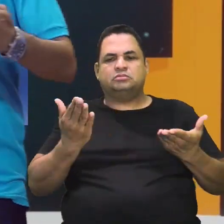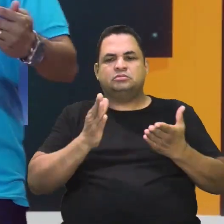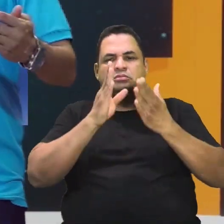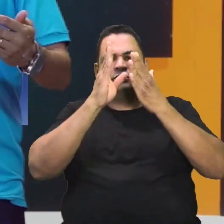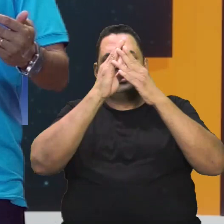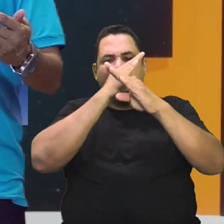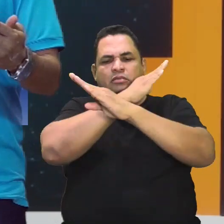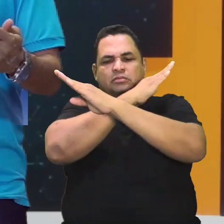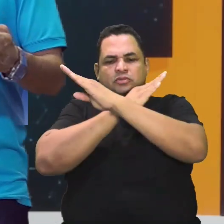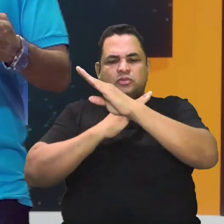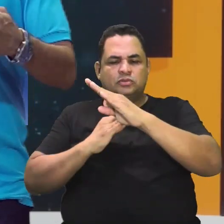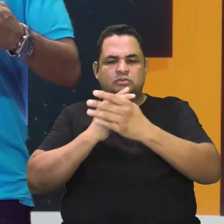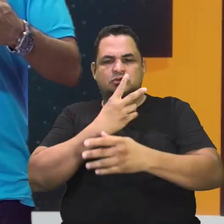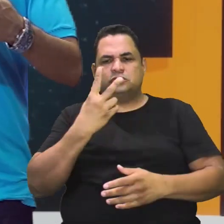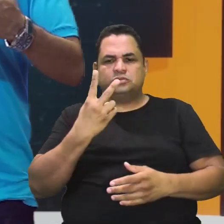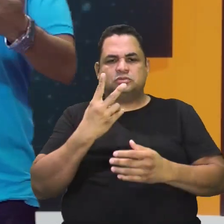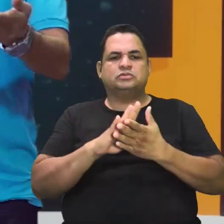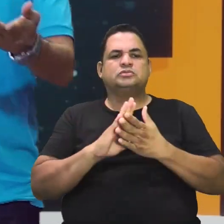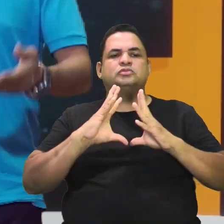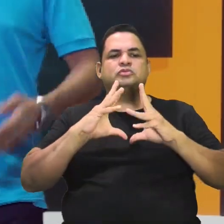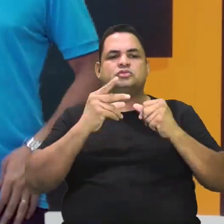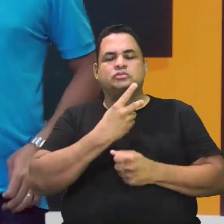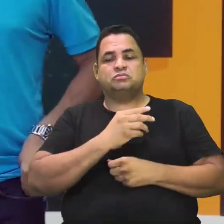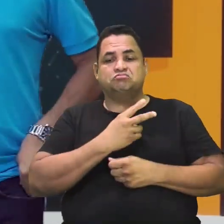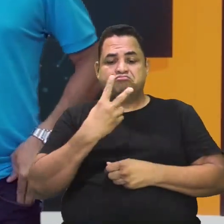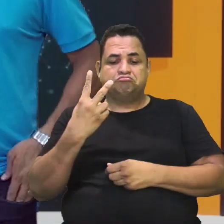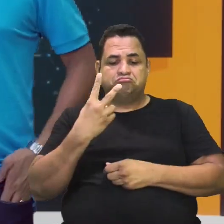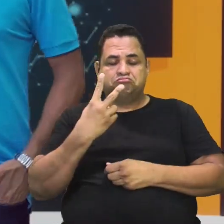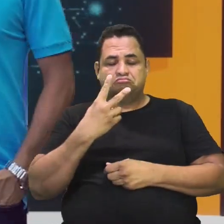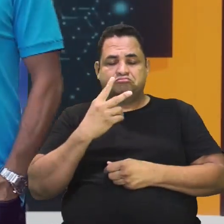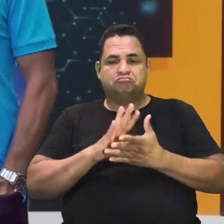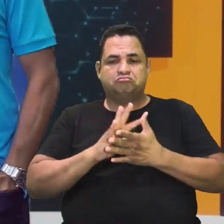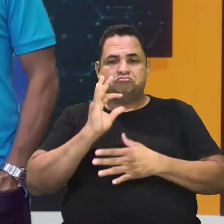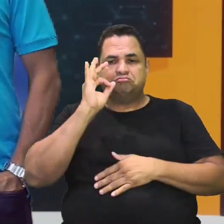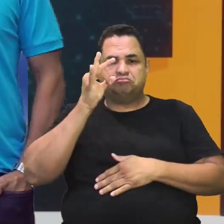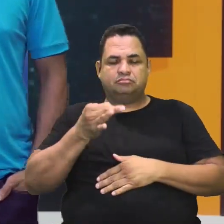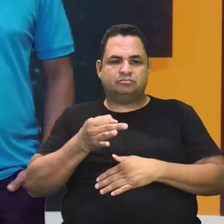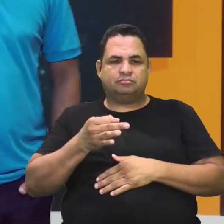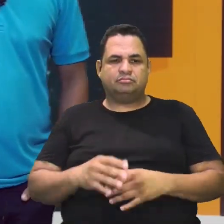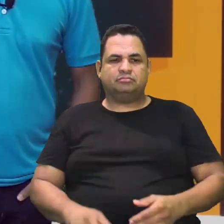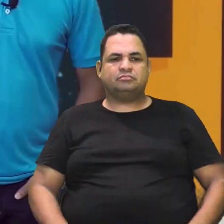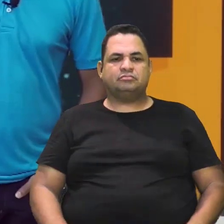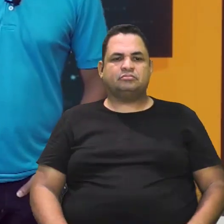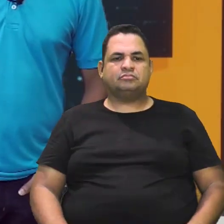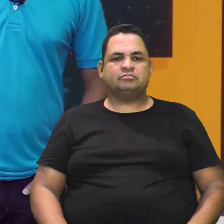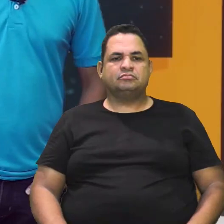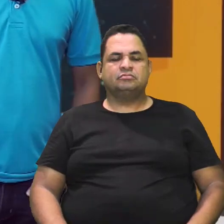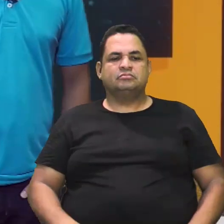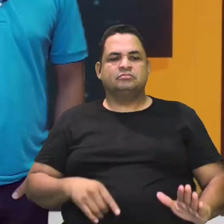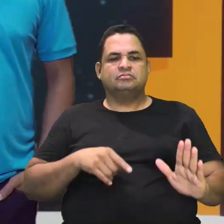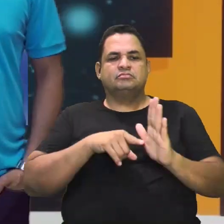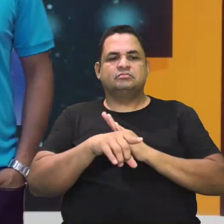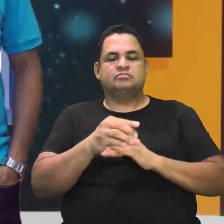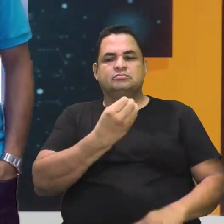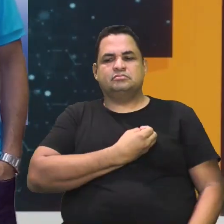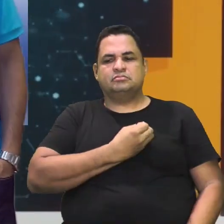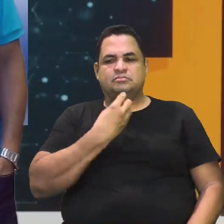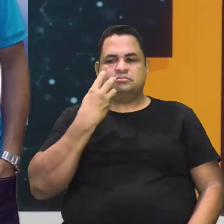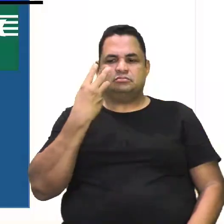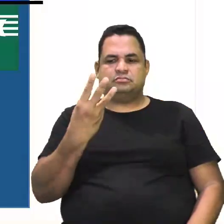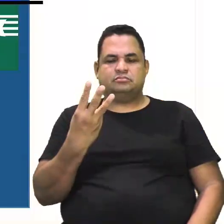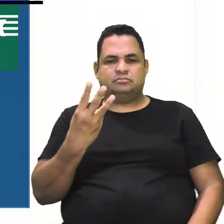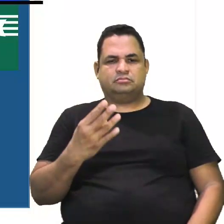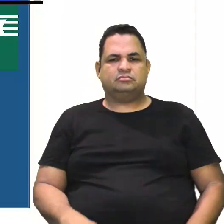aquele conflito de informação. Os dois acertaram? É as duas, pronto. Olha aí, que maravilha, né? Vamos então de pergunta número 3, olha